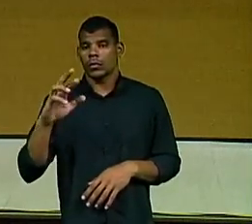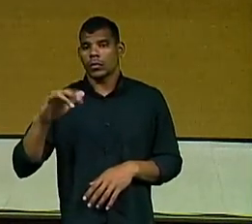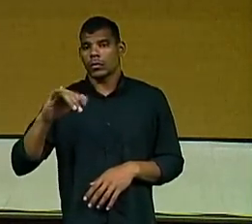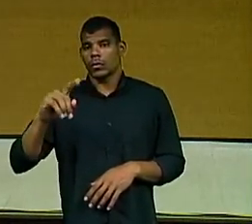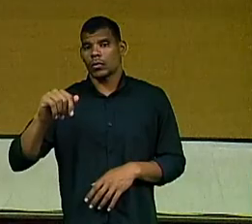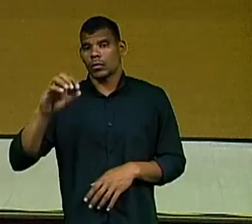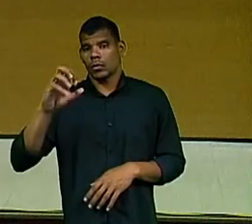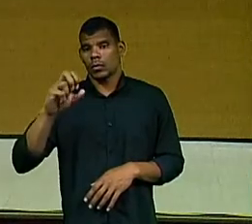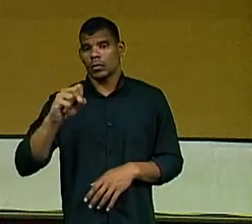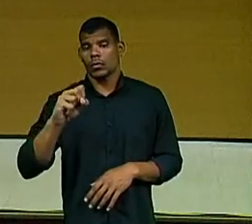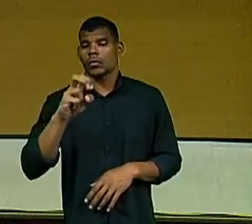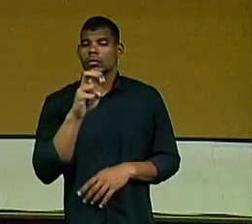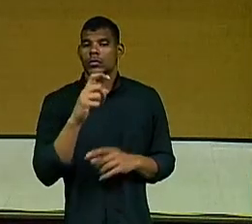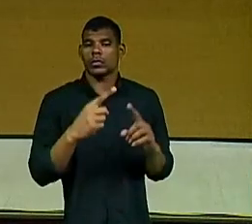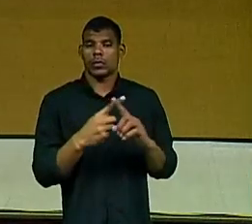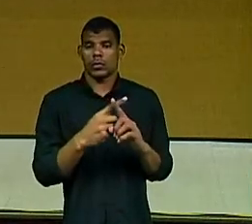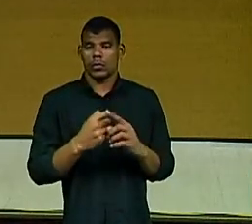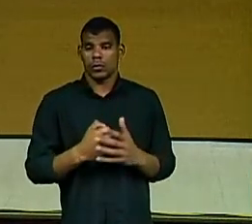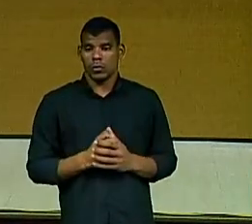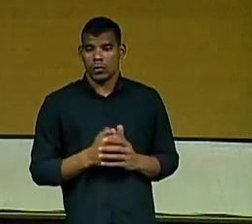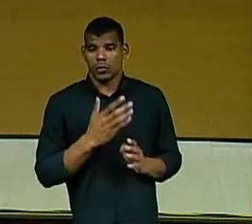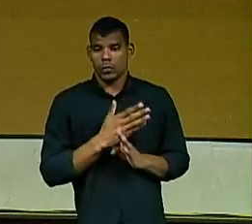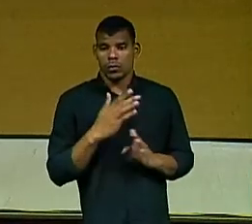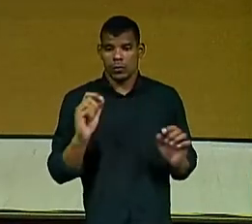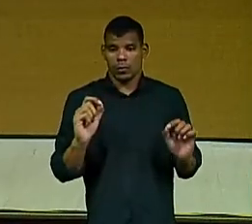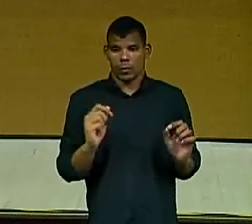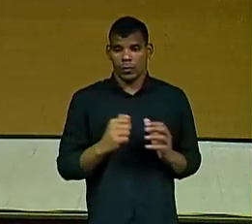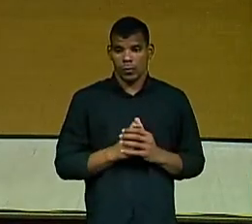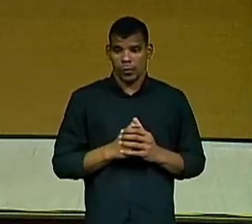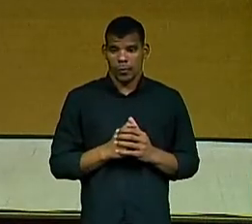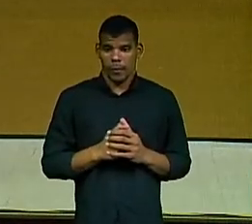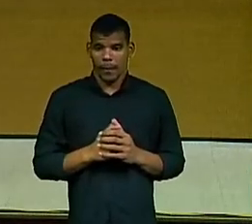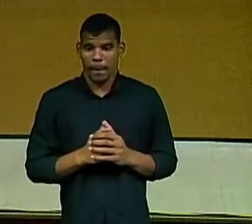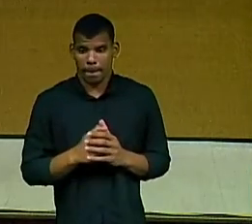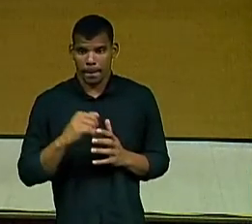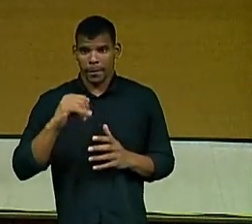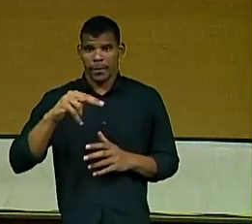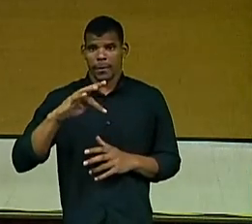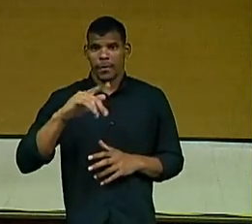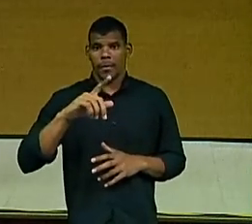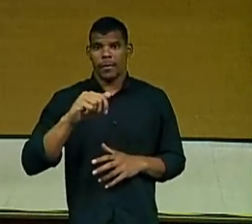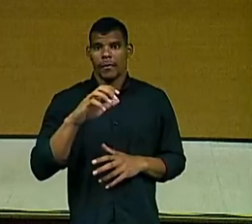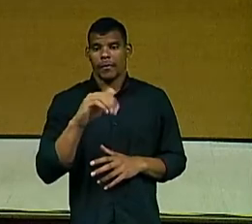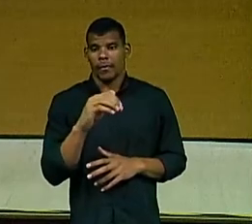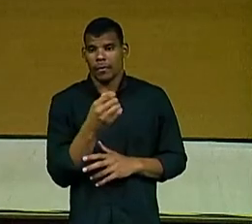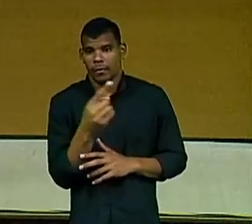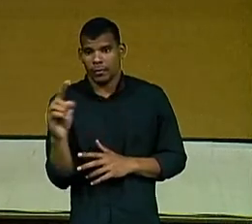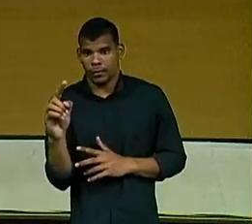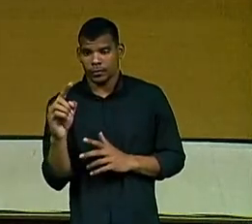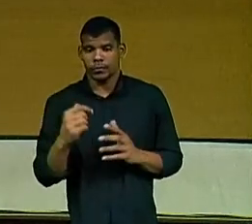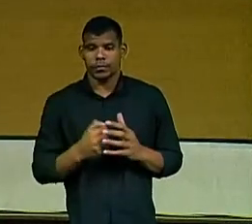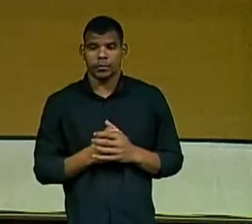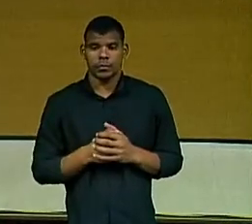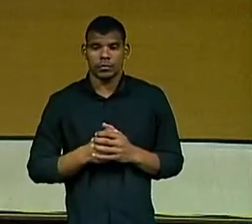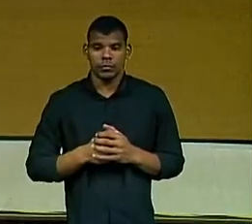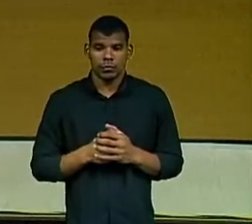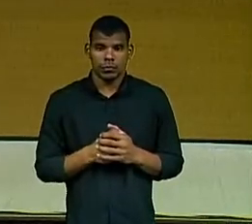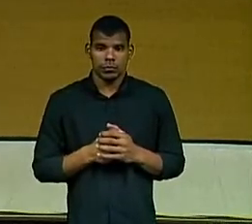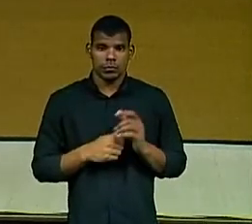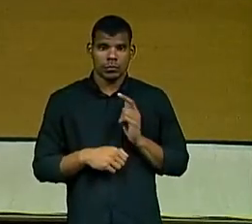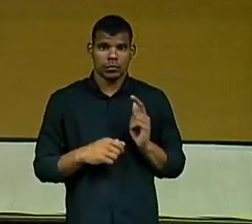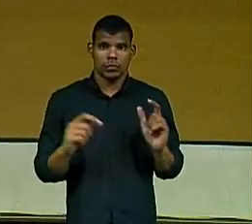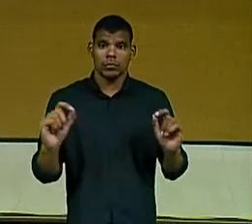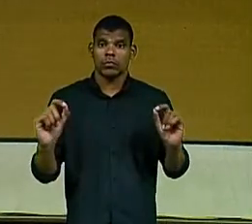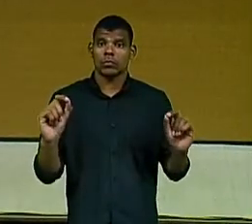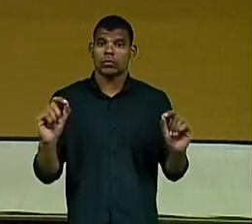5x por conta da inflação tá E aí isso já passou a ter causar